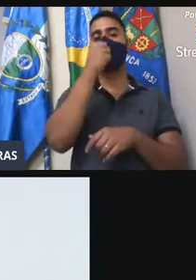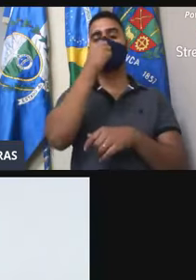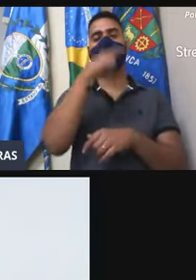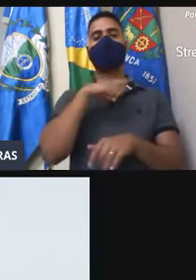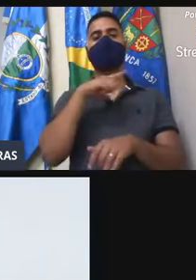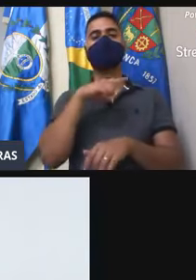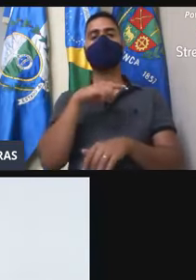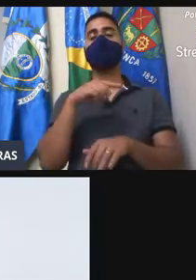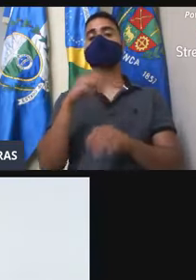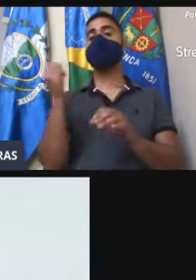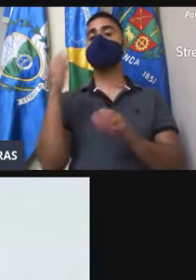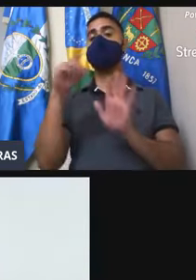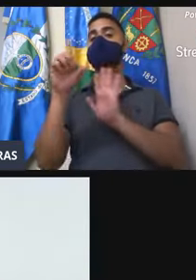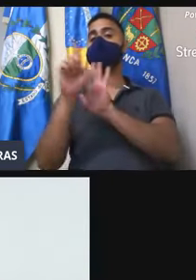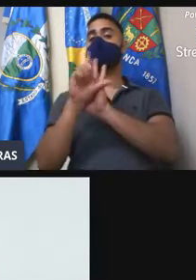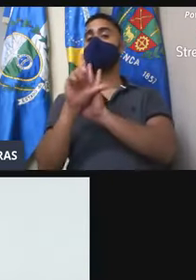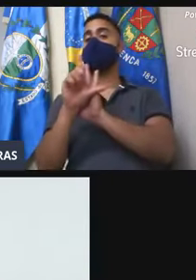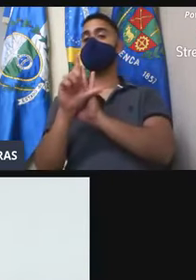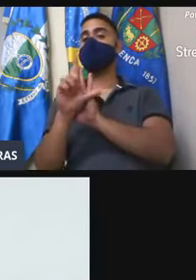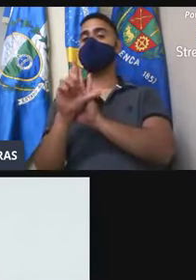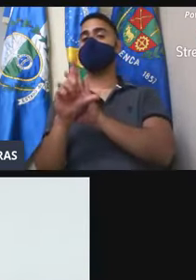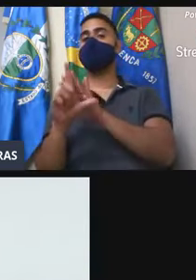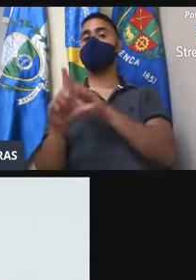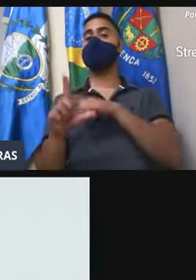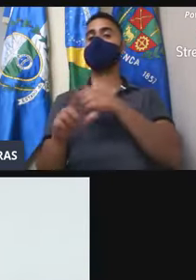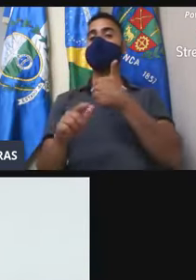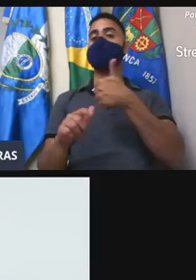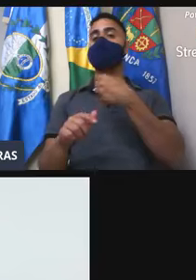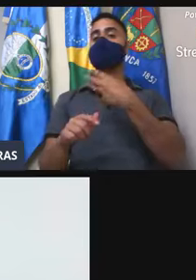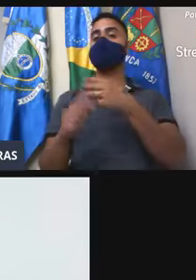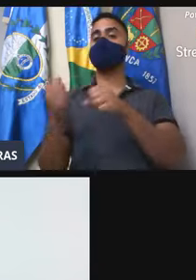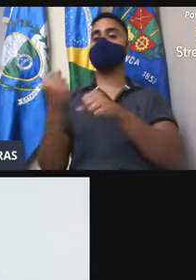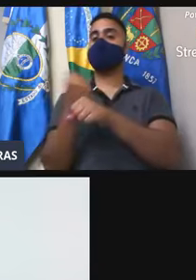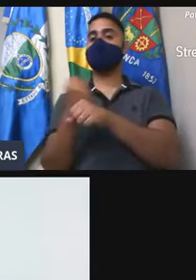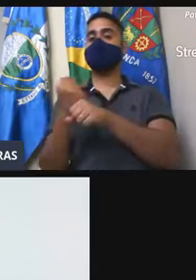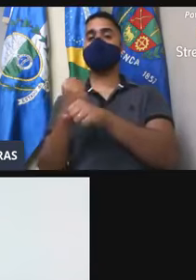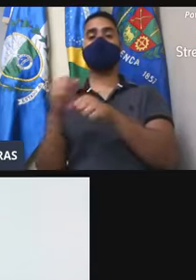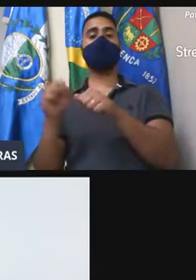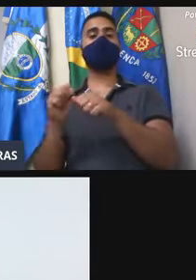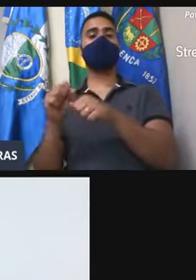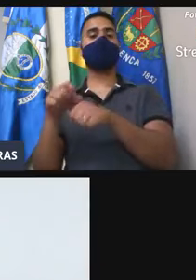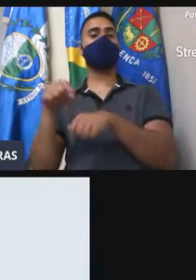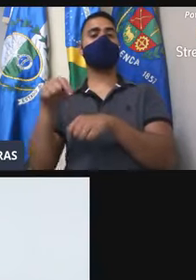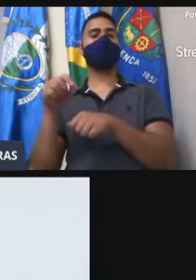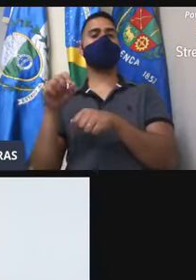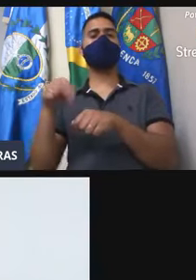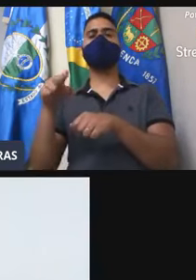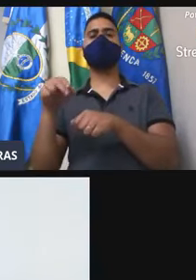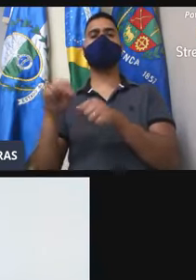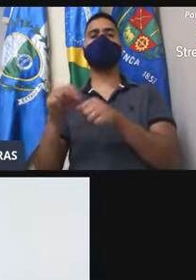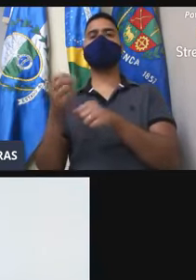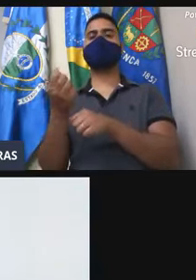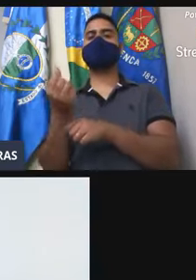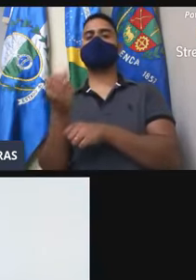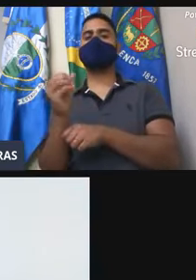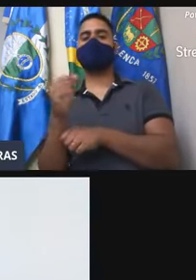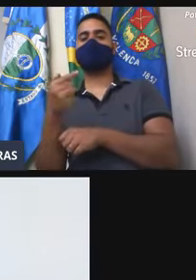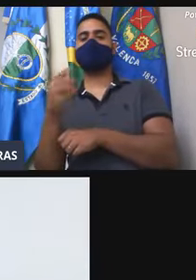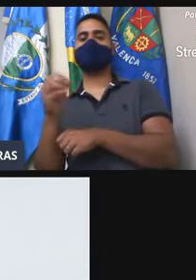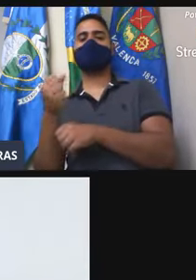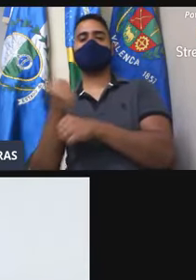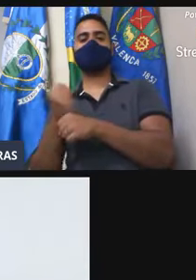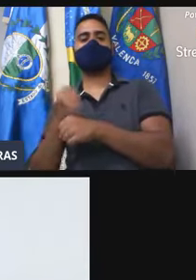pela nossa nova lei, por esse novo marco, 13 anos para fazer o que não foi feito em 60 e 70 anos.